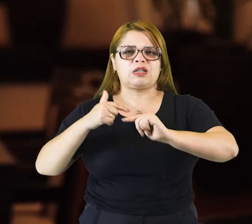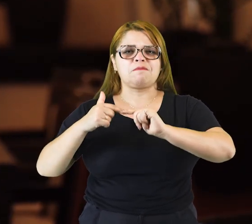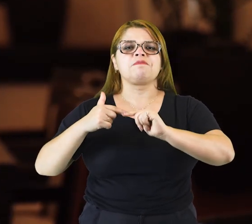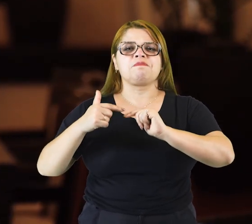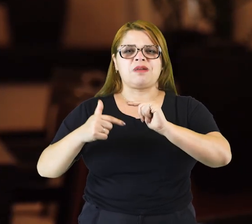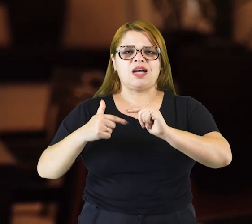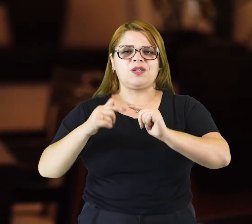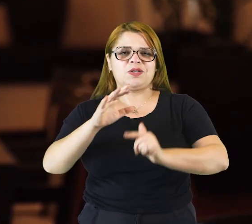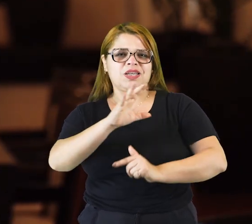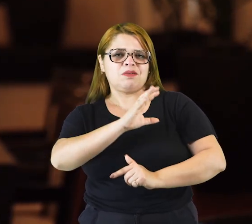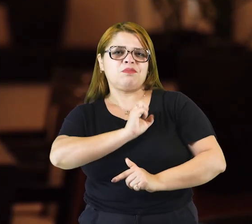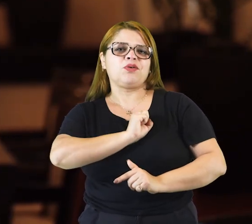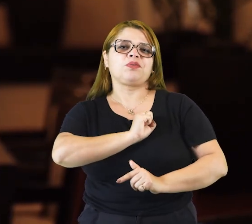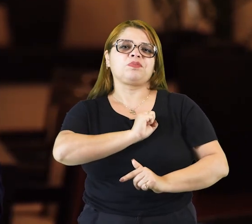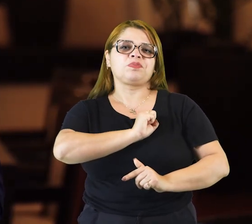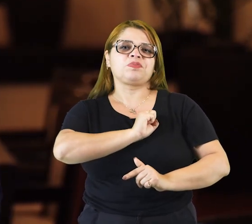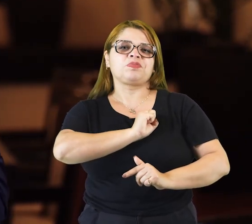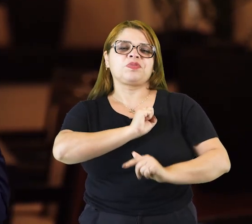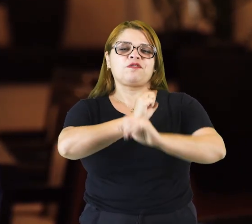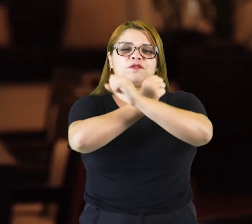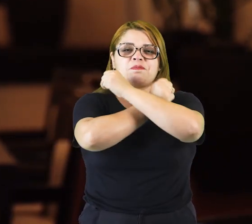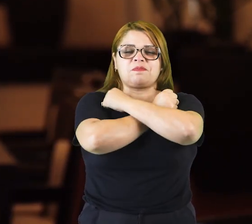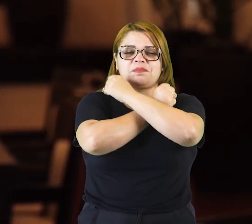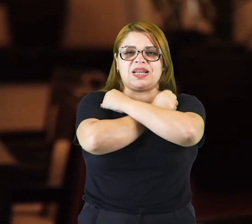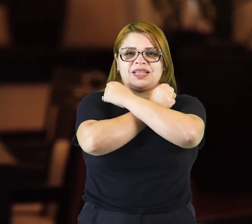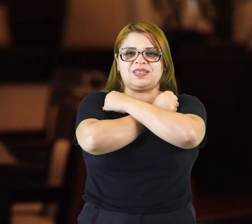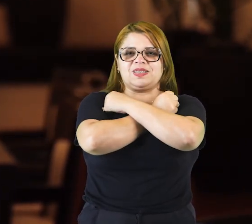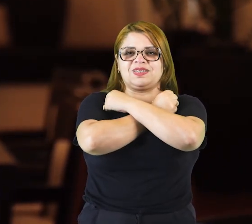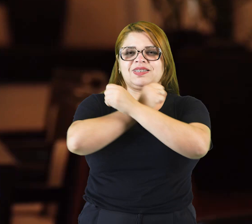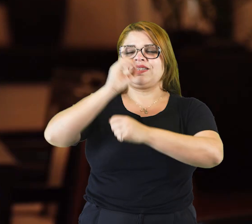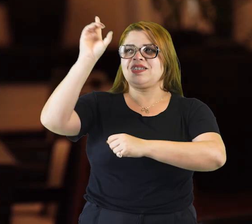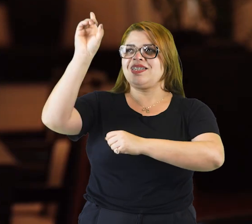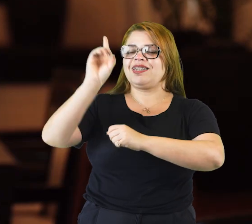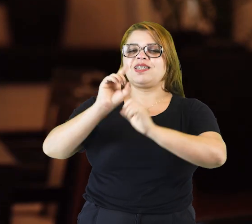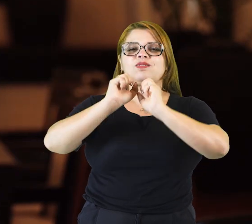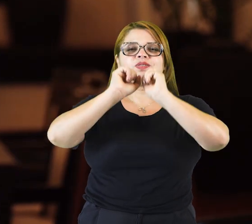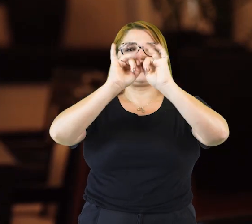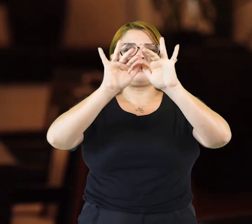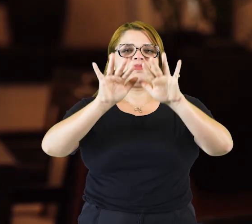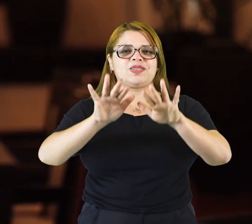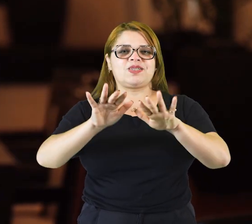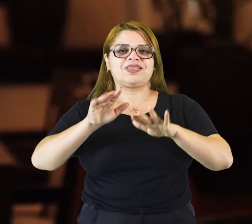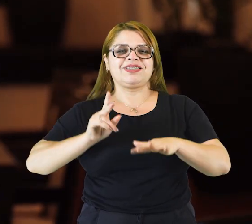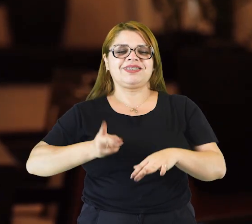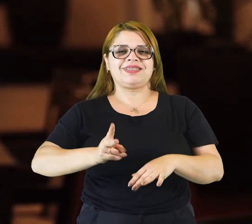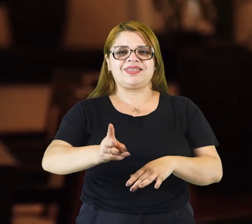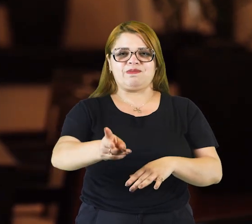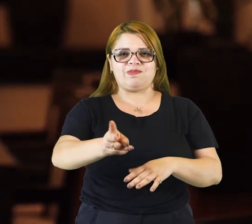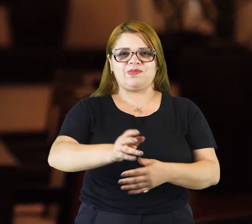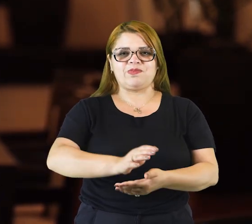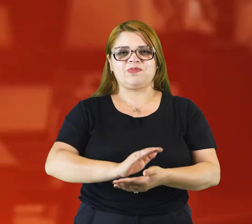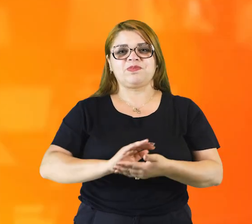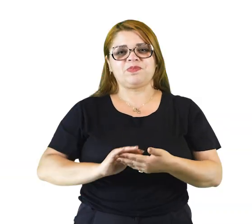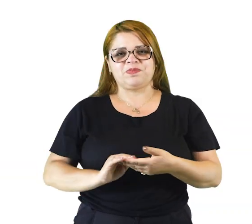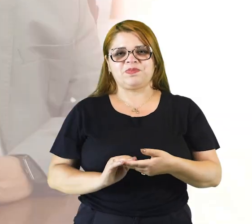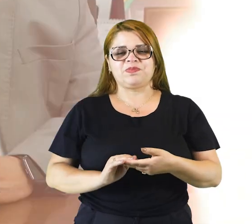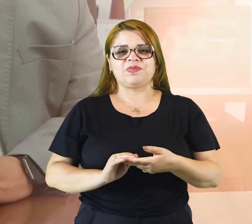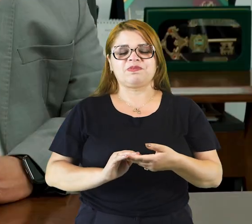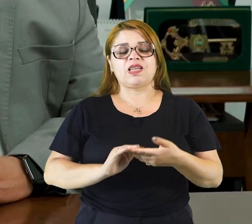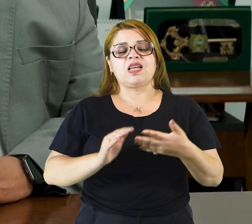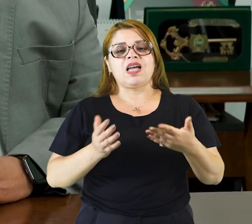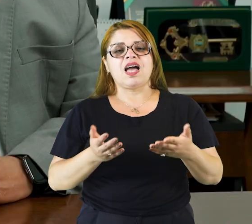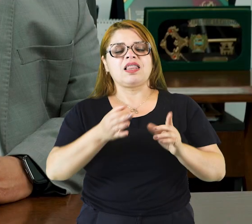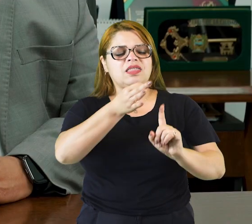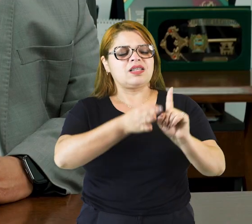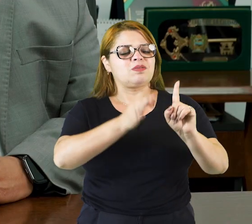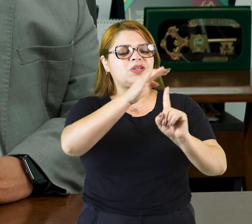tanta dedicação e amor. Um forte abraço, minha amiga. Que Deus te abençoe sempre.